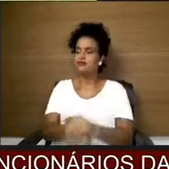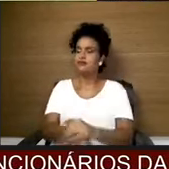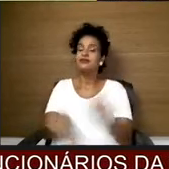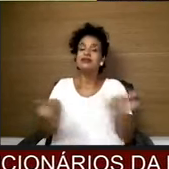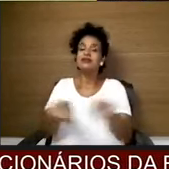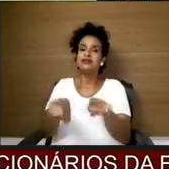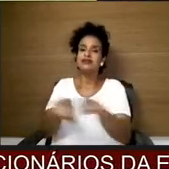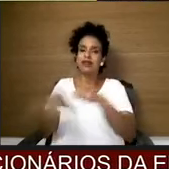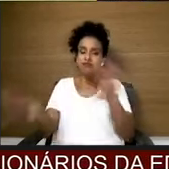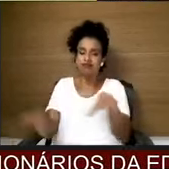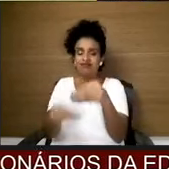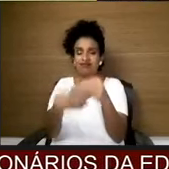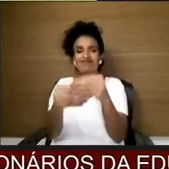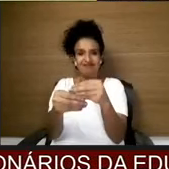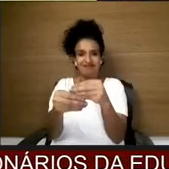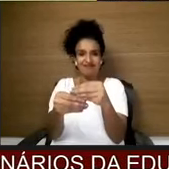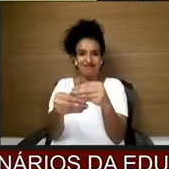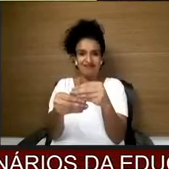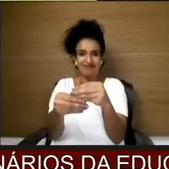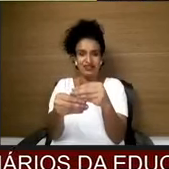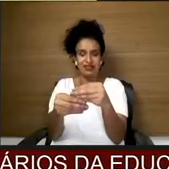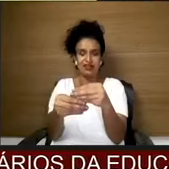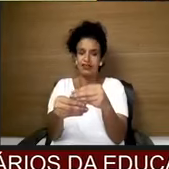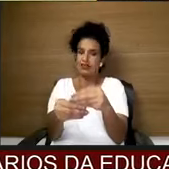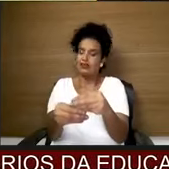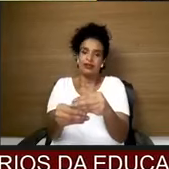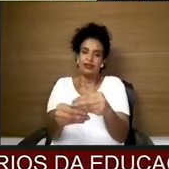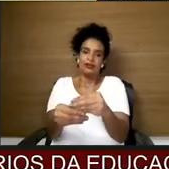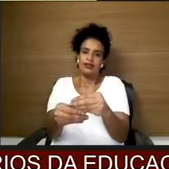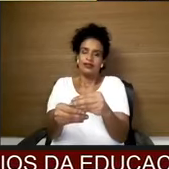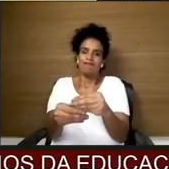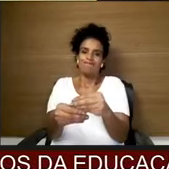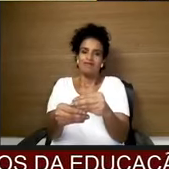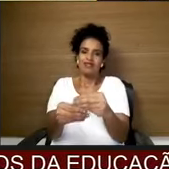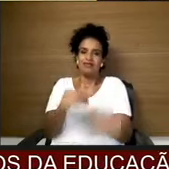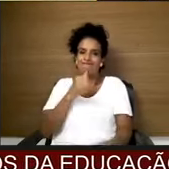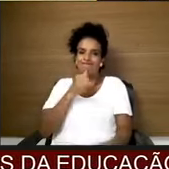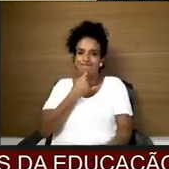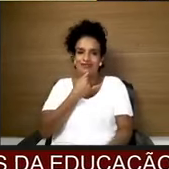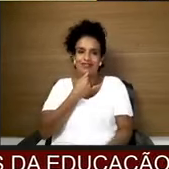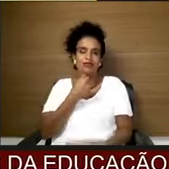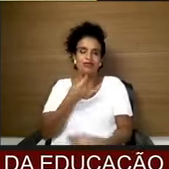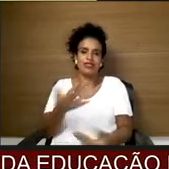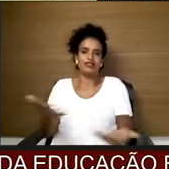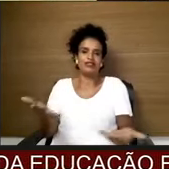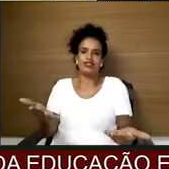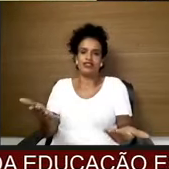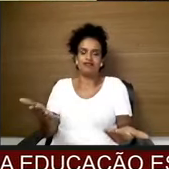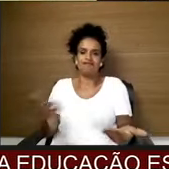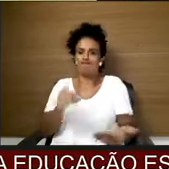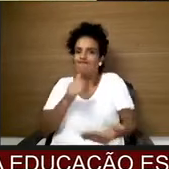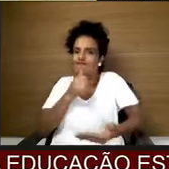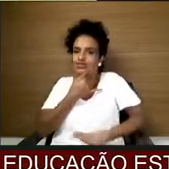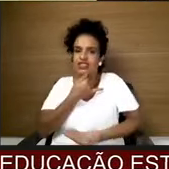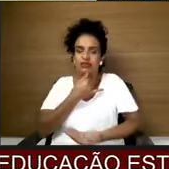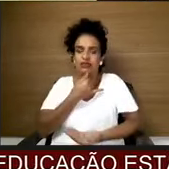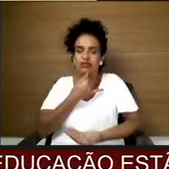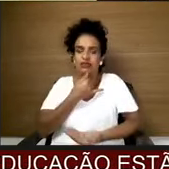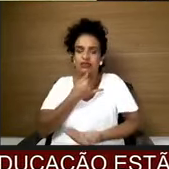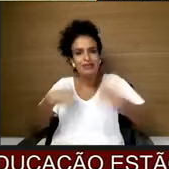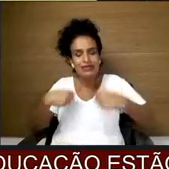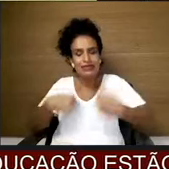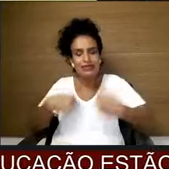do Marcelo, é lamentável, Marcelo, é lamentável que a gente tenha que fazer esse enfrentamento a essa altura